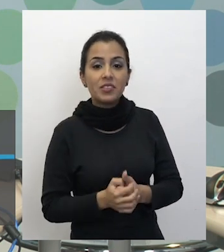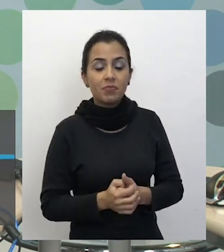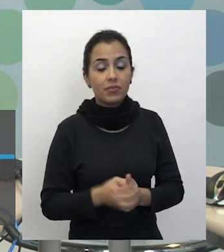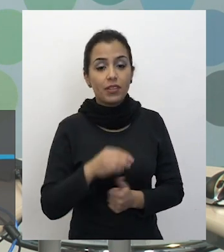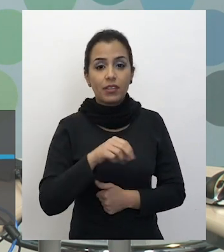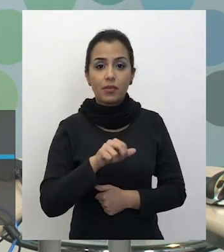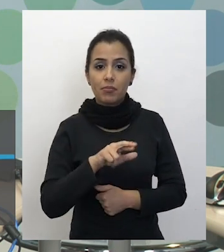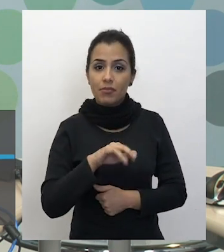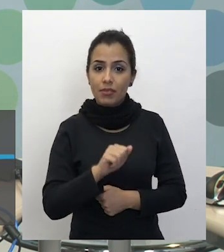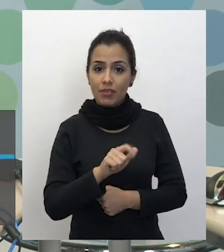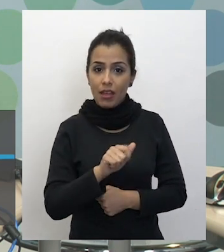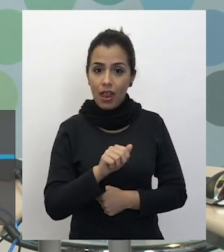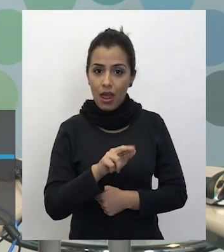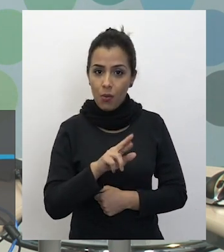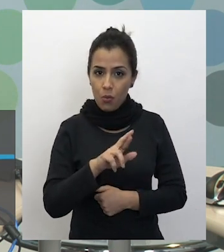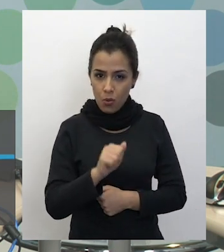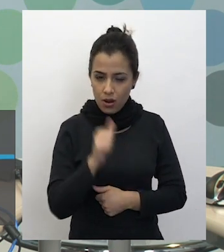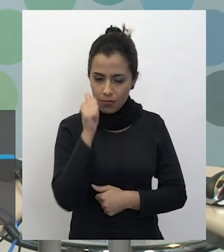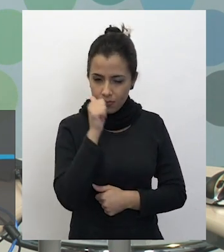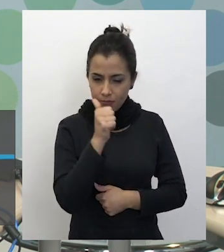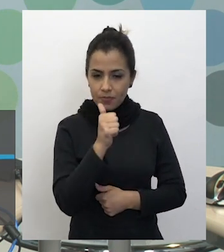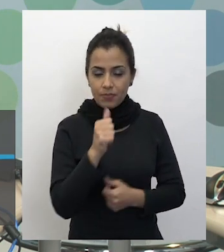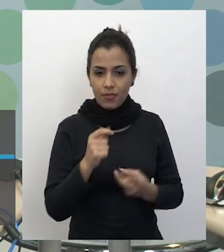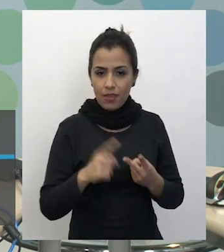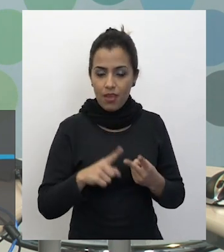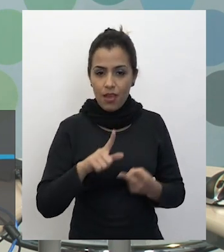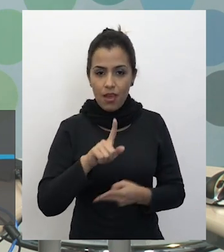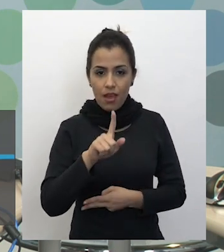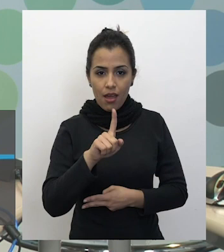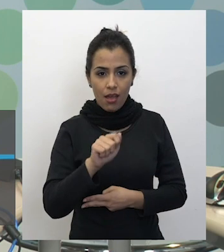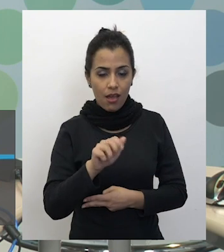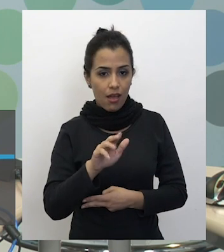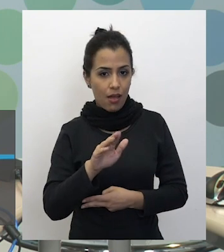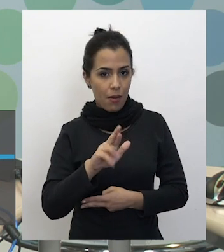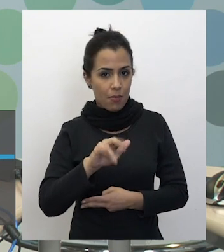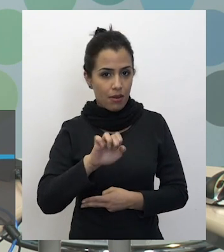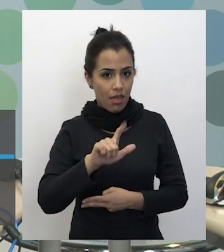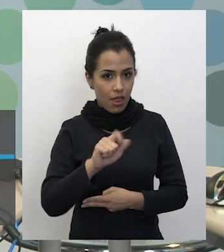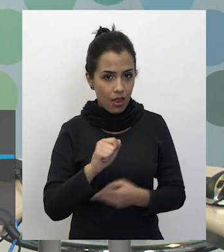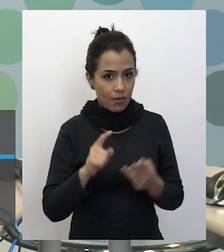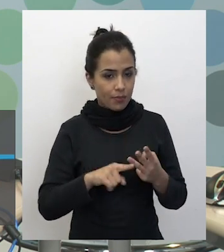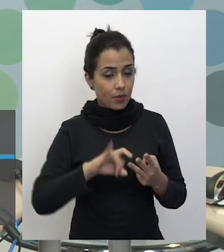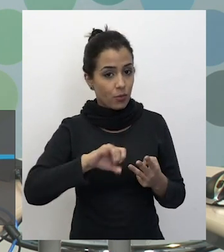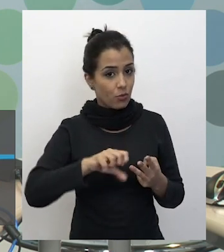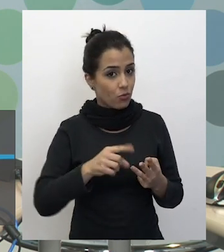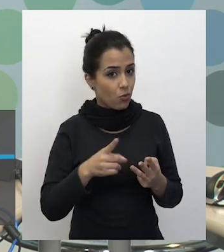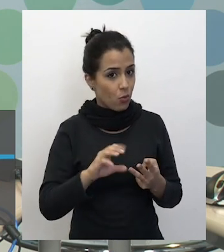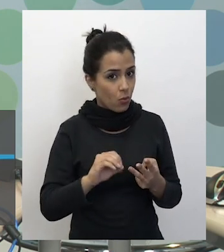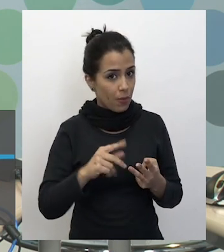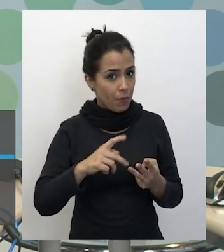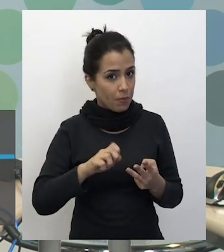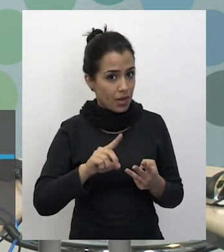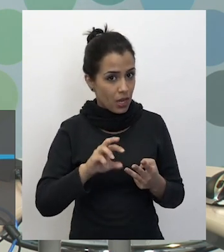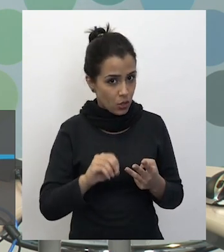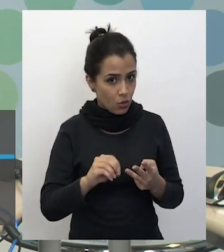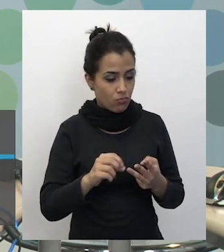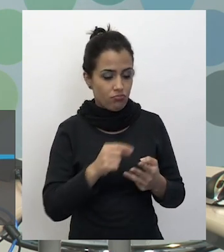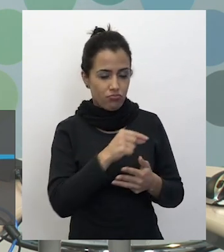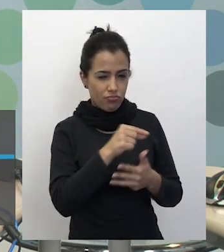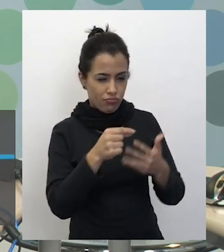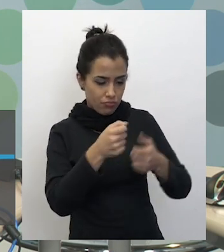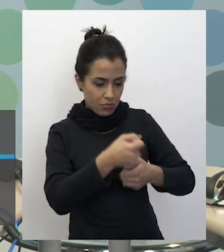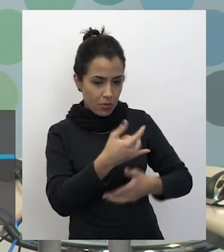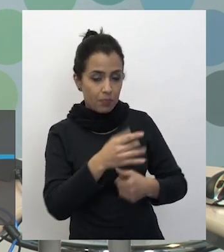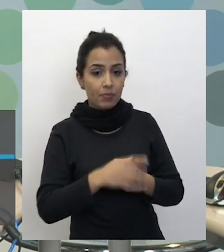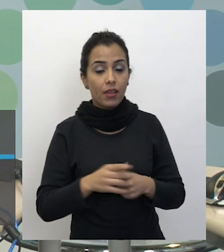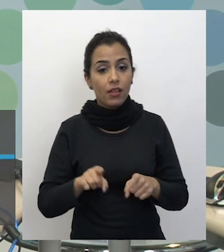Laura escreveu aqui, a Gabriela, o João Pedro, vamos ver algumas participações, olha só. O João